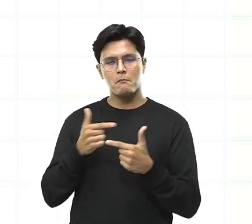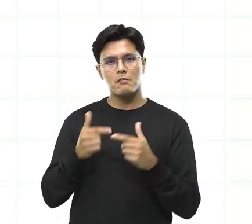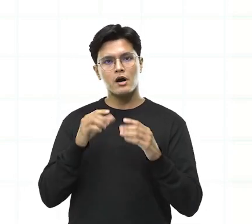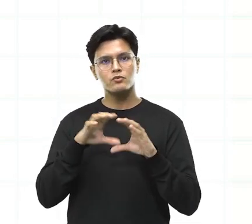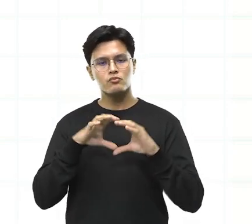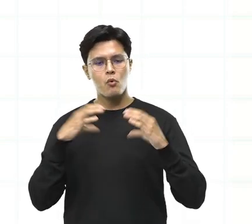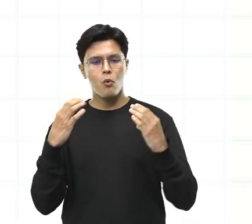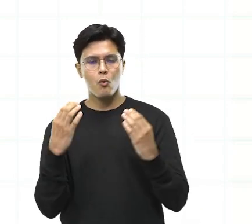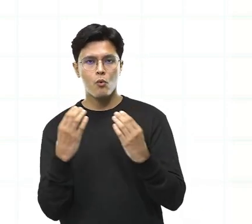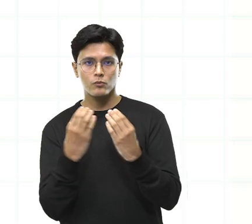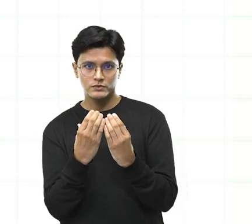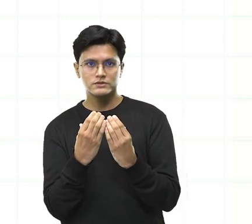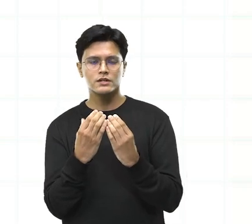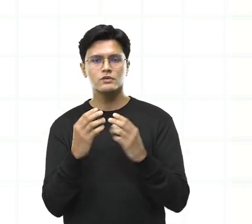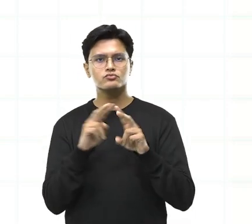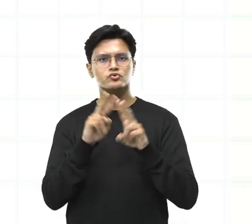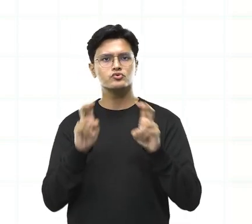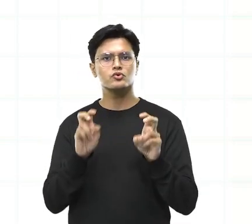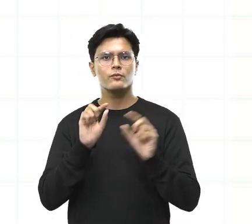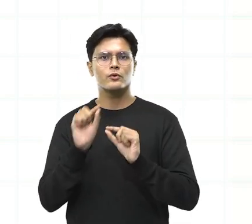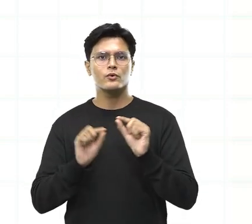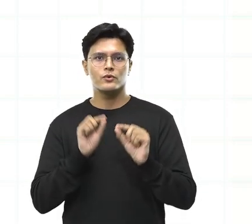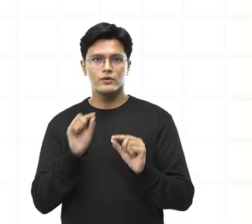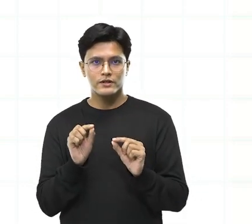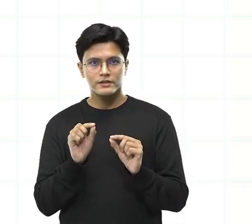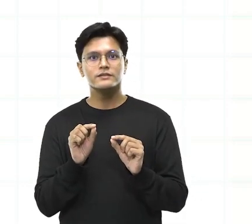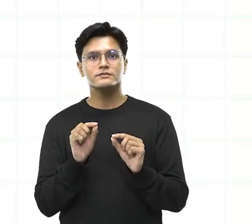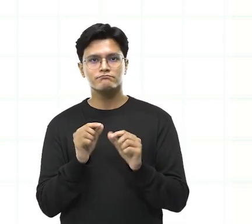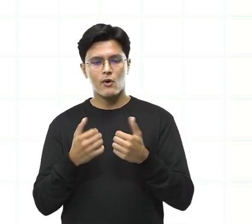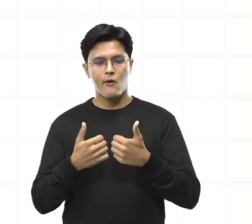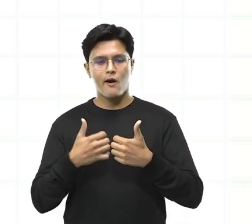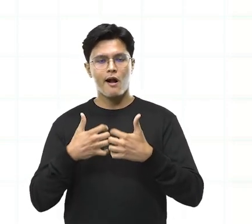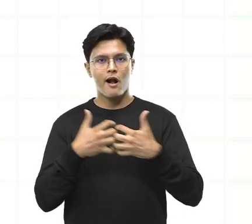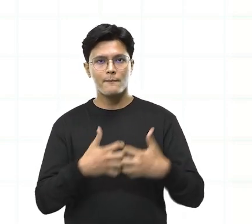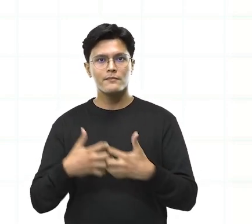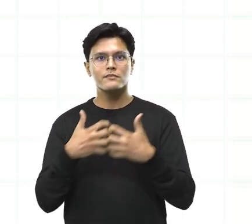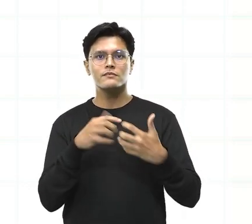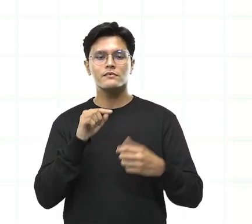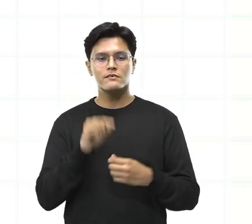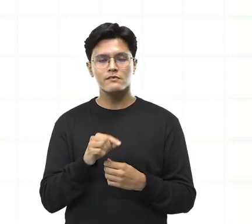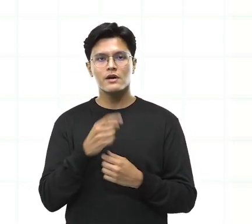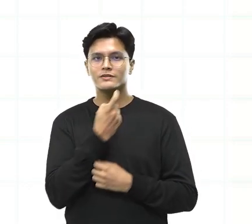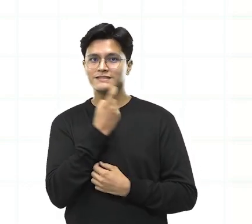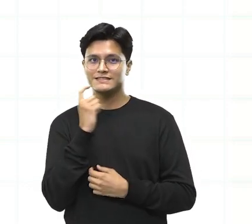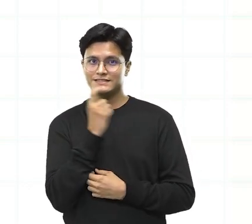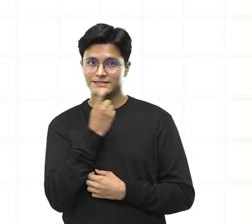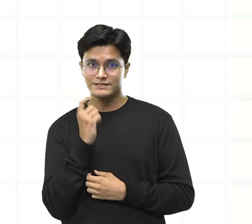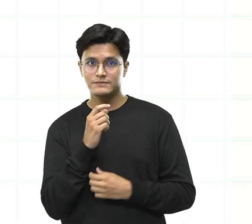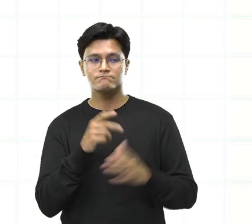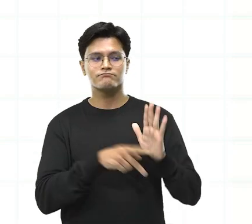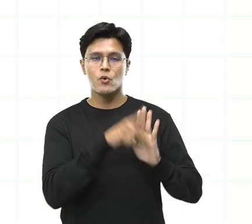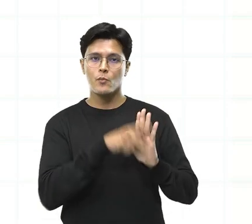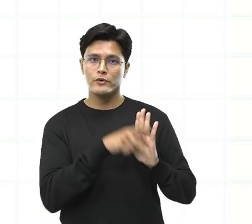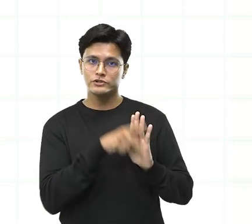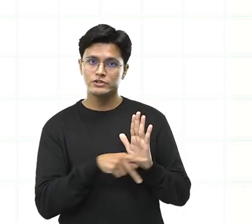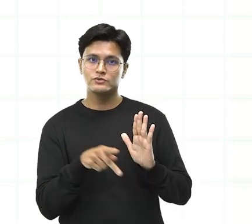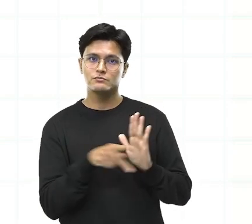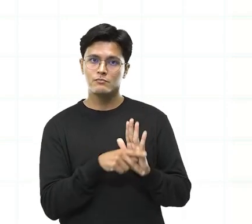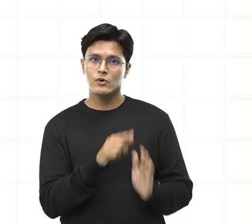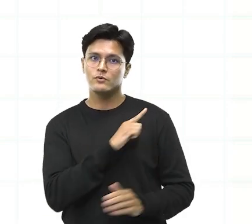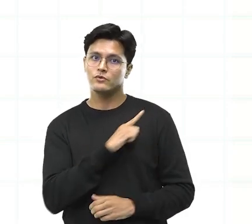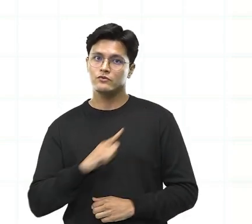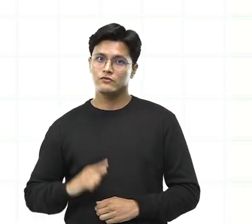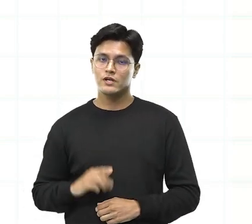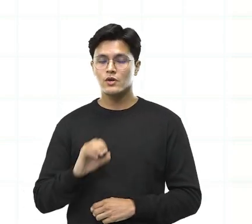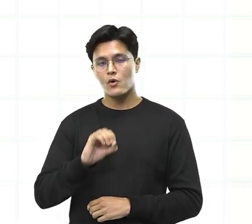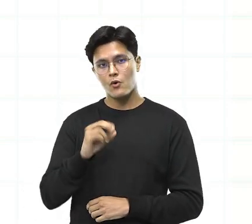comunitário sobre a carreta do dentista, né? Vai ser um projeto do governo ou